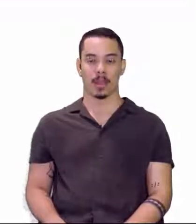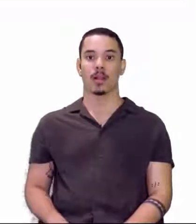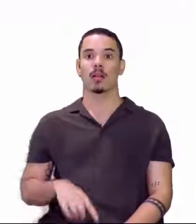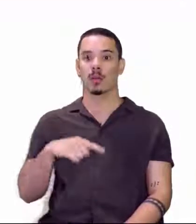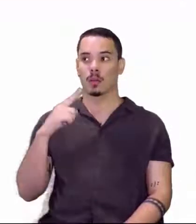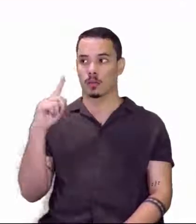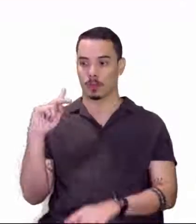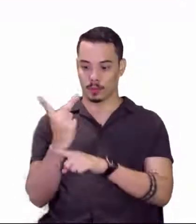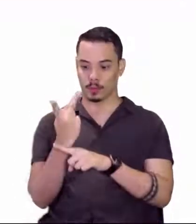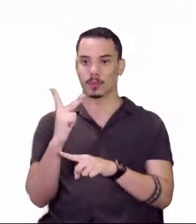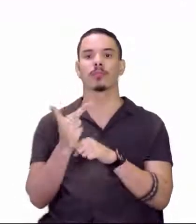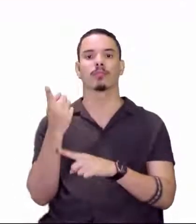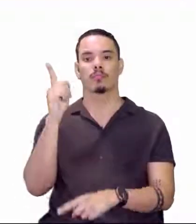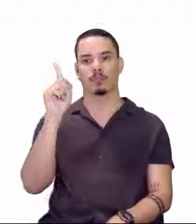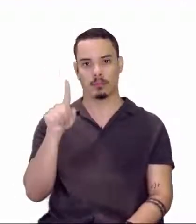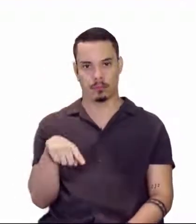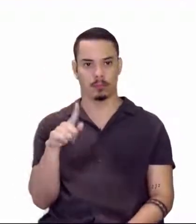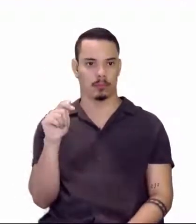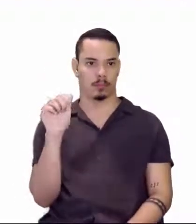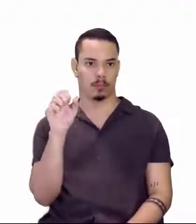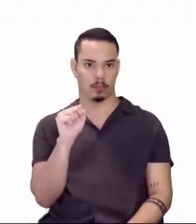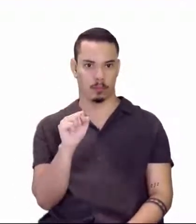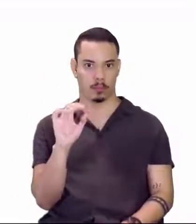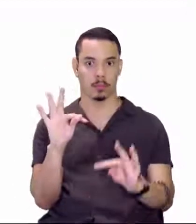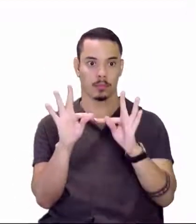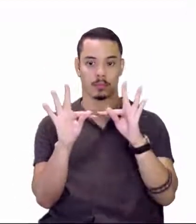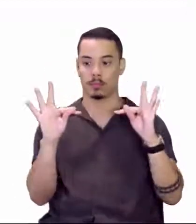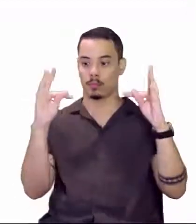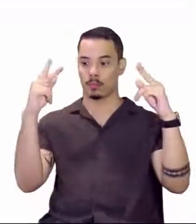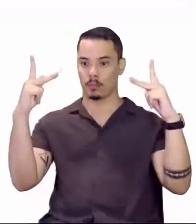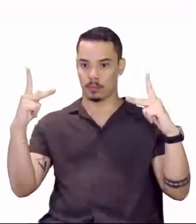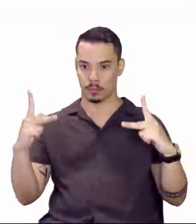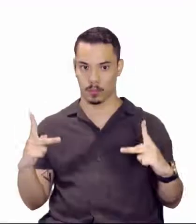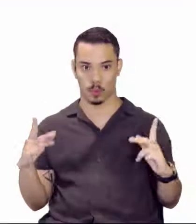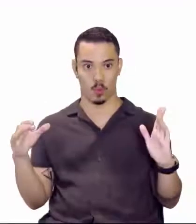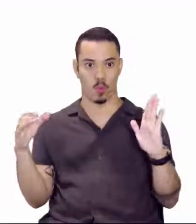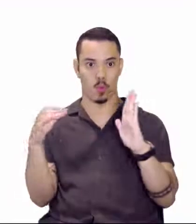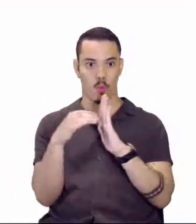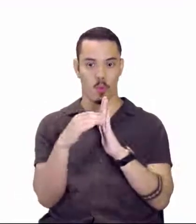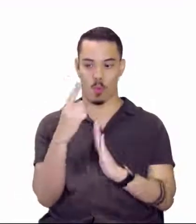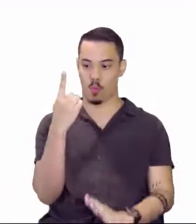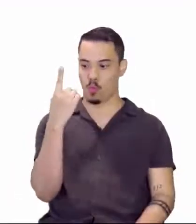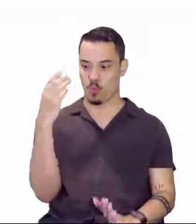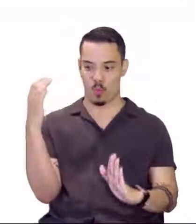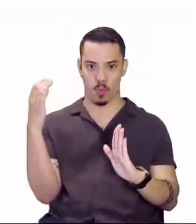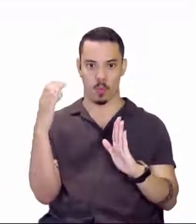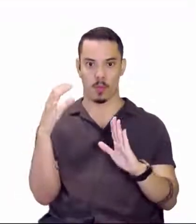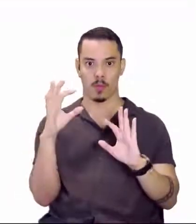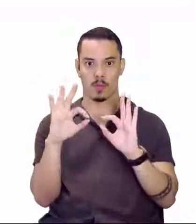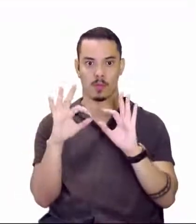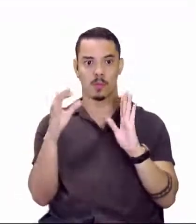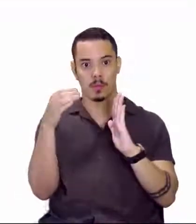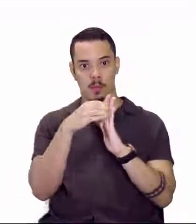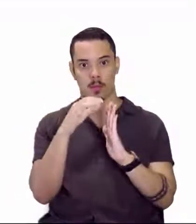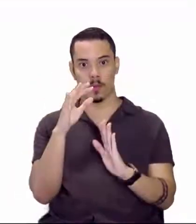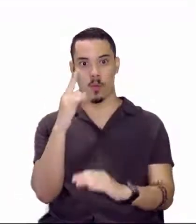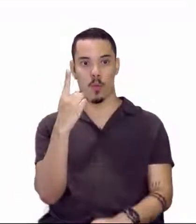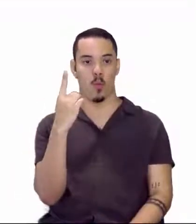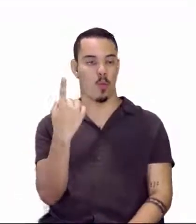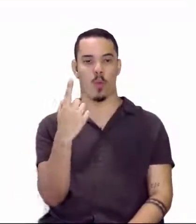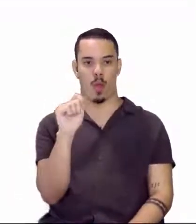um gás. Ele está lá na tabela periódica do grupo 1, na família 1A, mas ele não